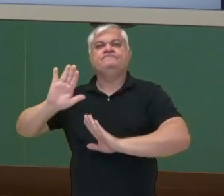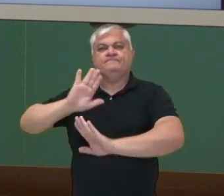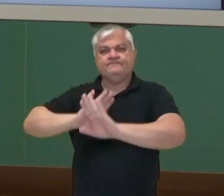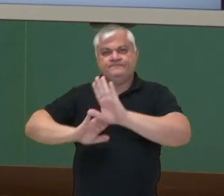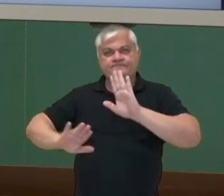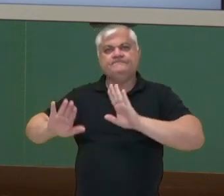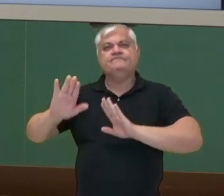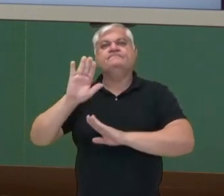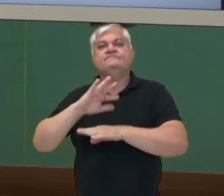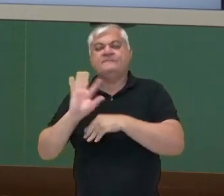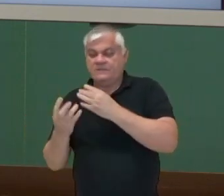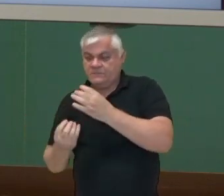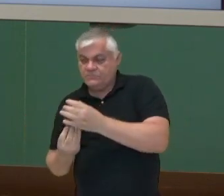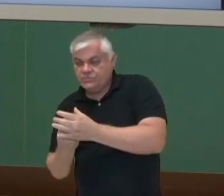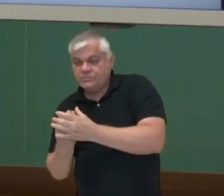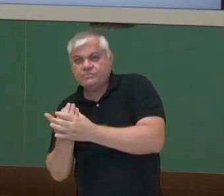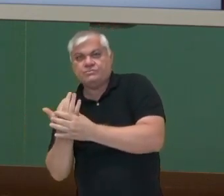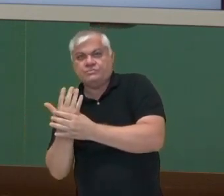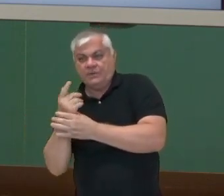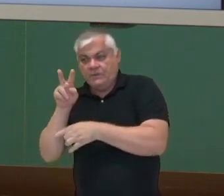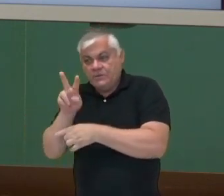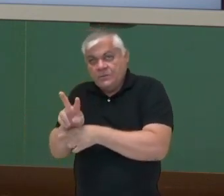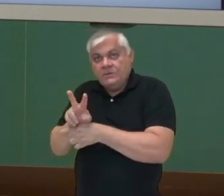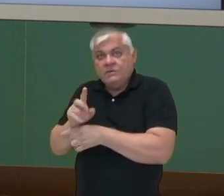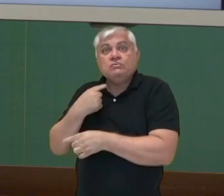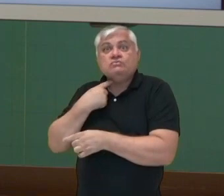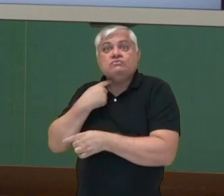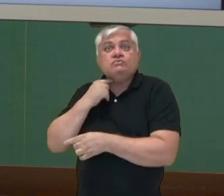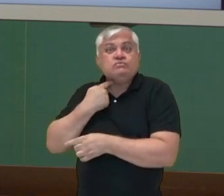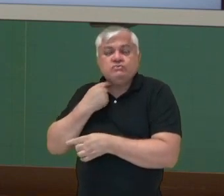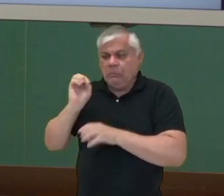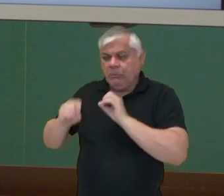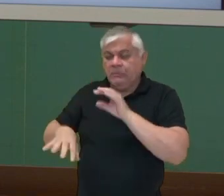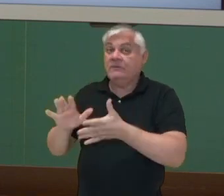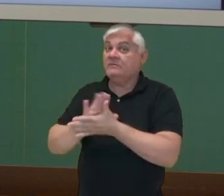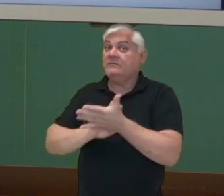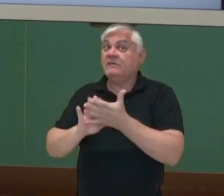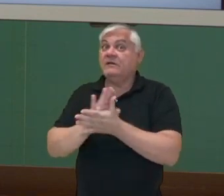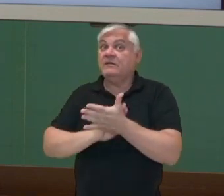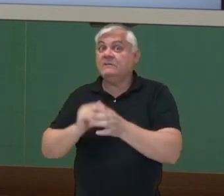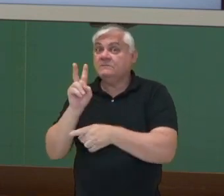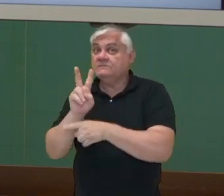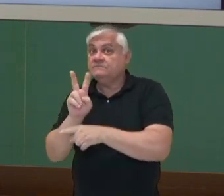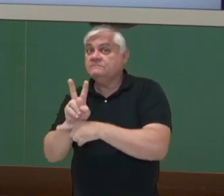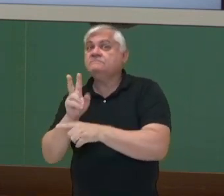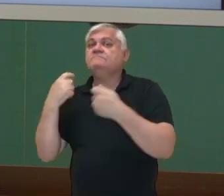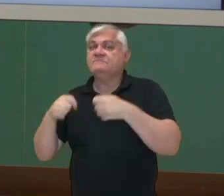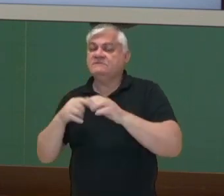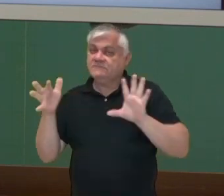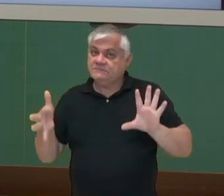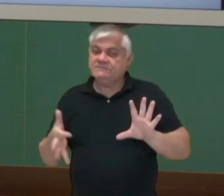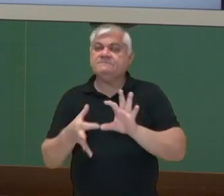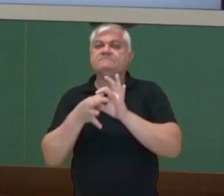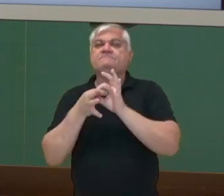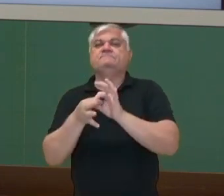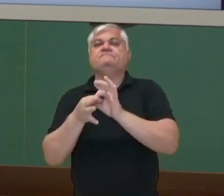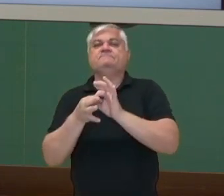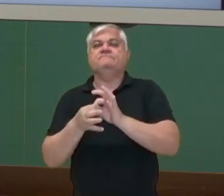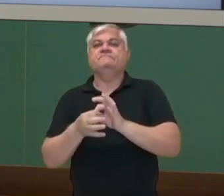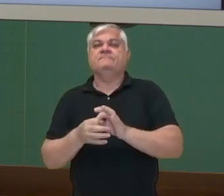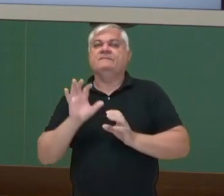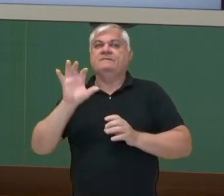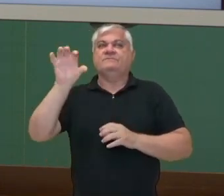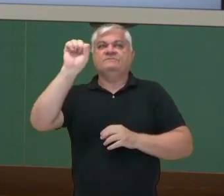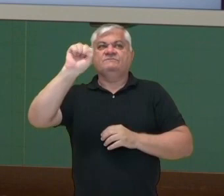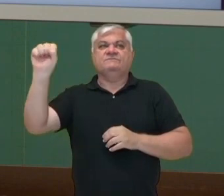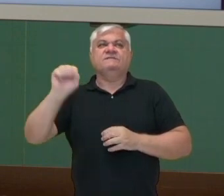de nascentes desses rios, para que eles tenham ali a conservação das suas águas também. Então temos isso relacionado na região